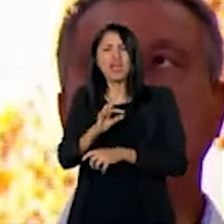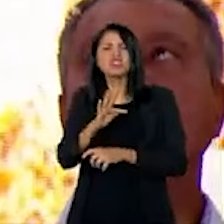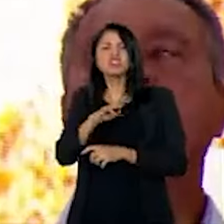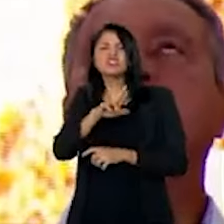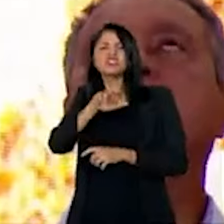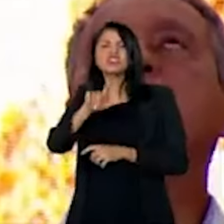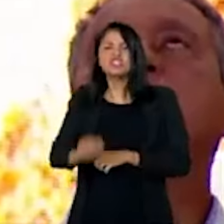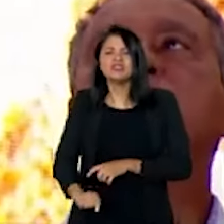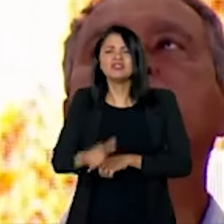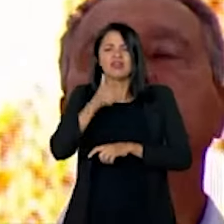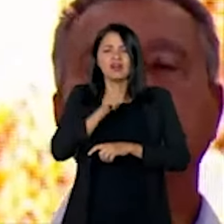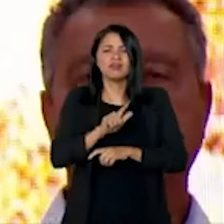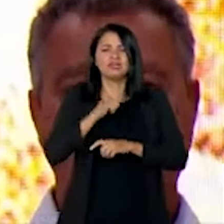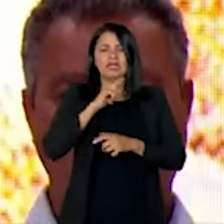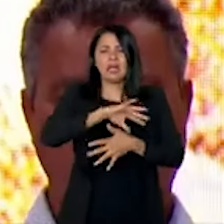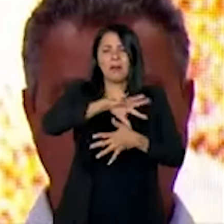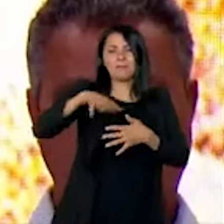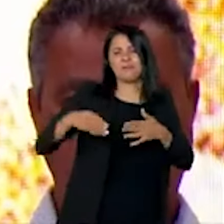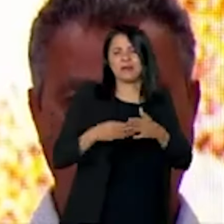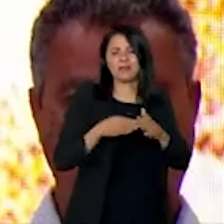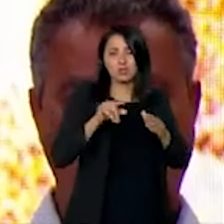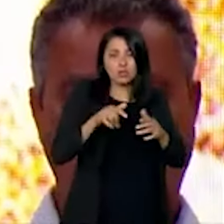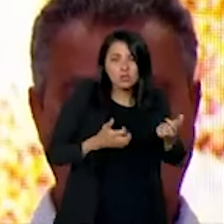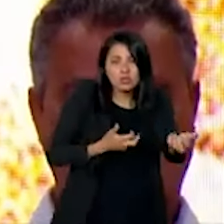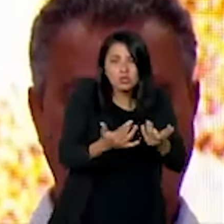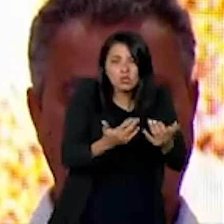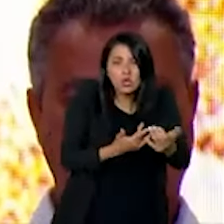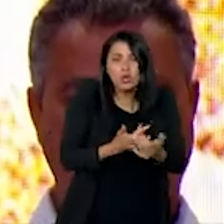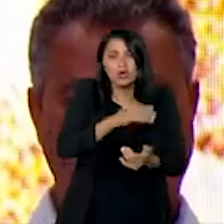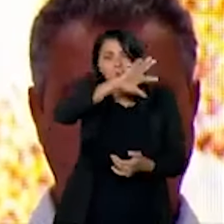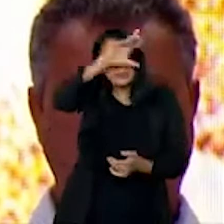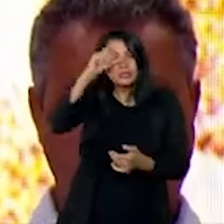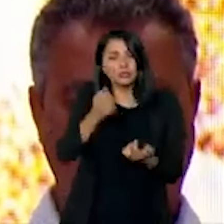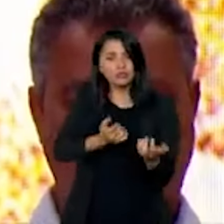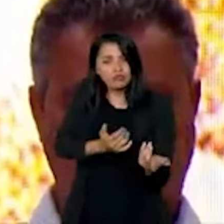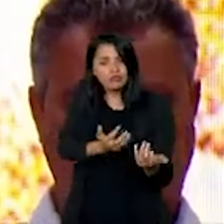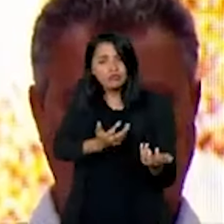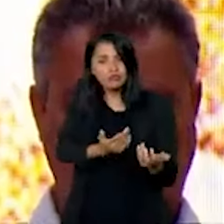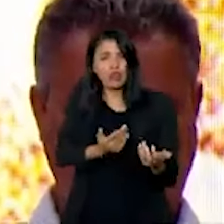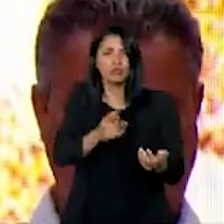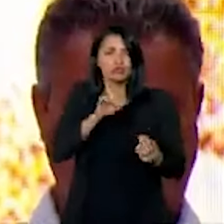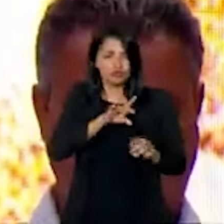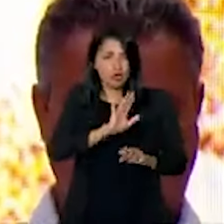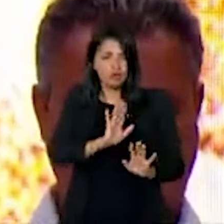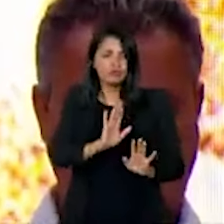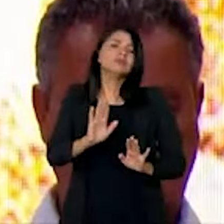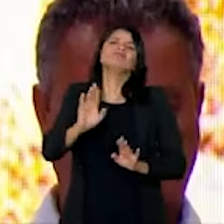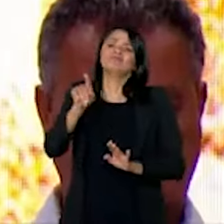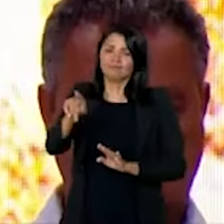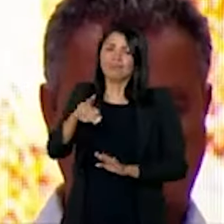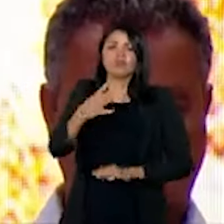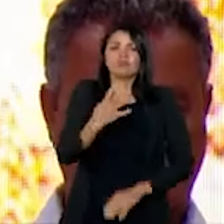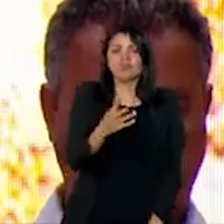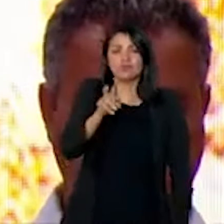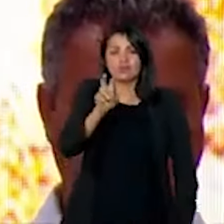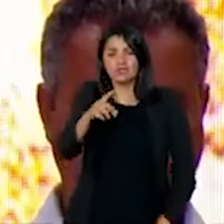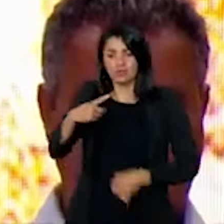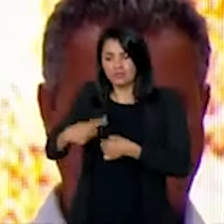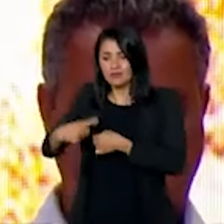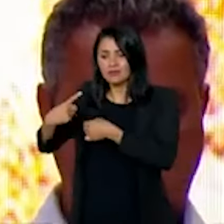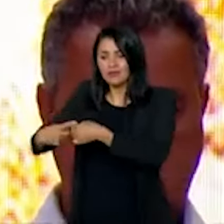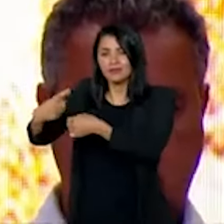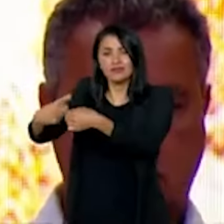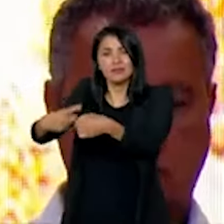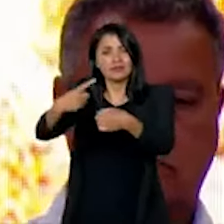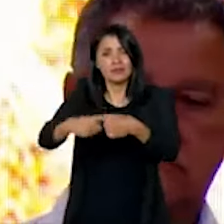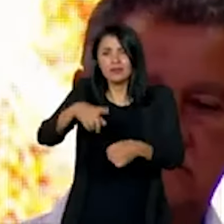pegava fogo só na Mata Atlântica, pegava fogo só na Amazônia. Não, pegou fogo em 45 cidades no